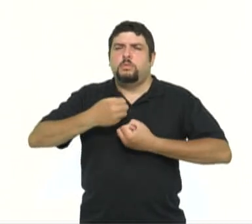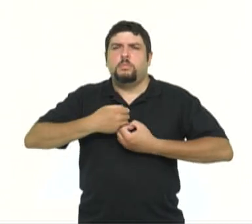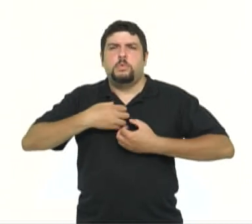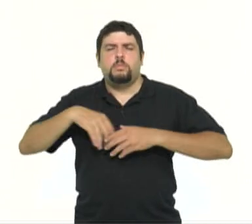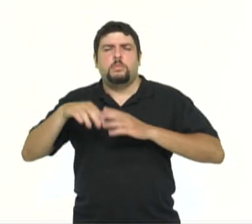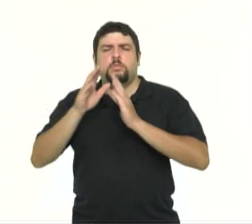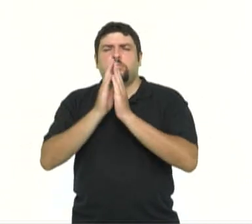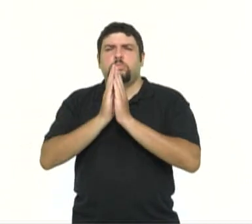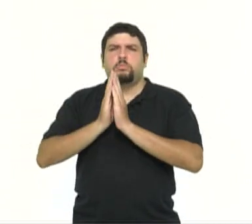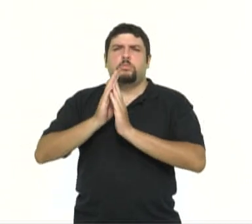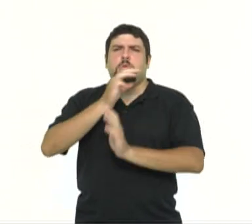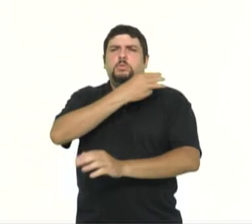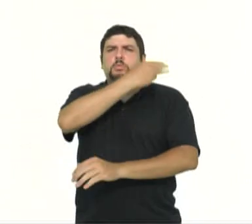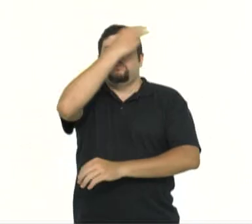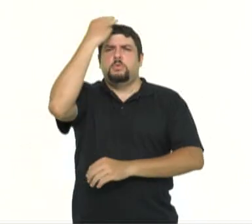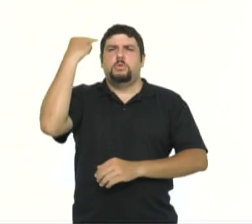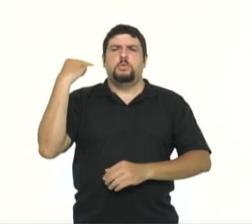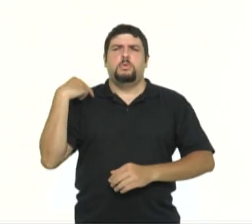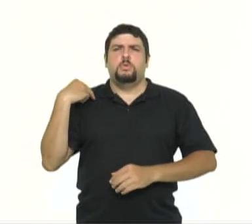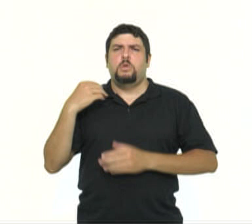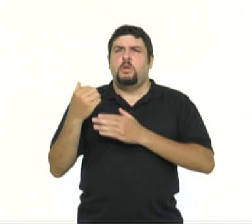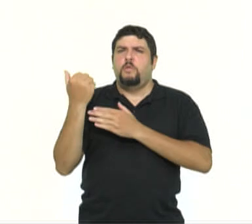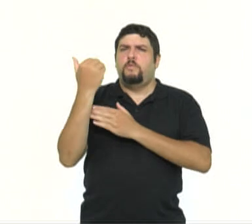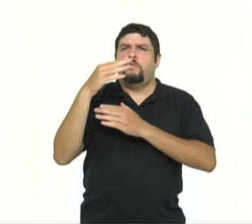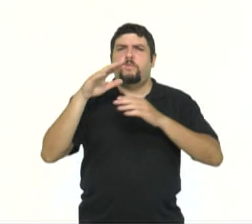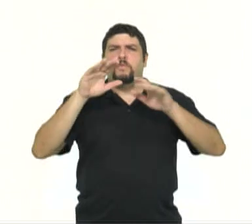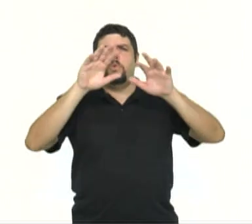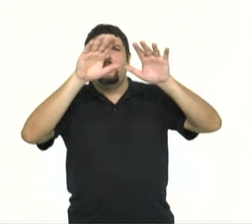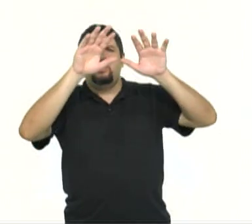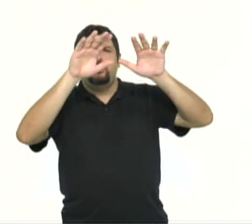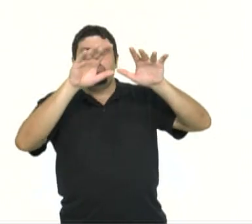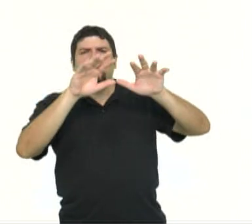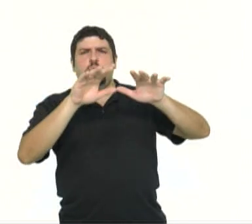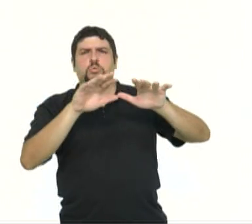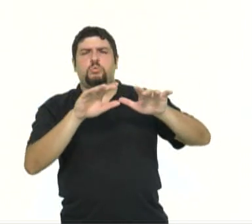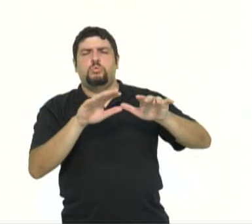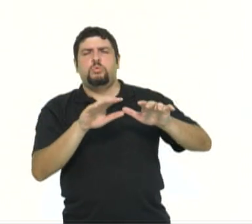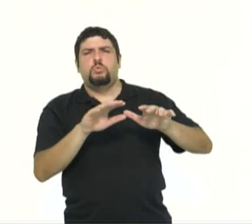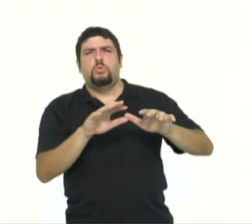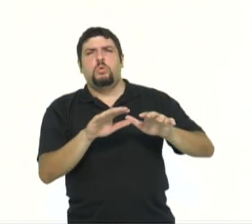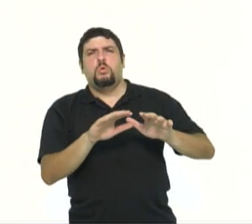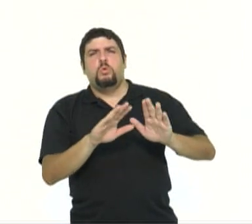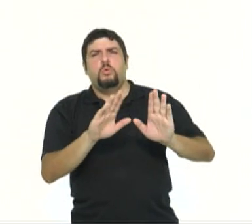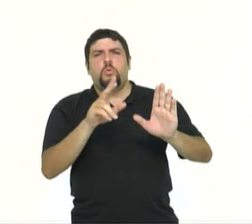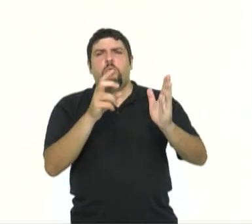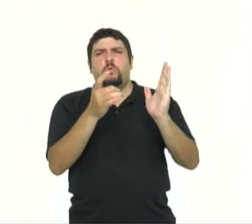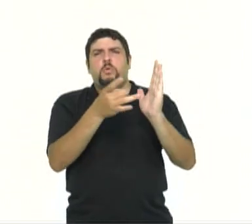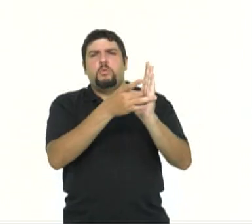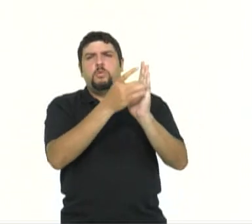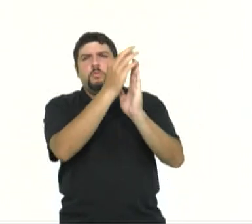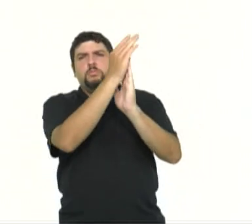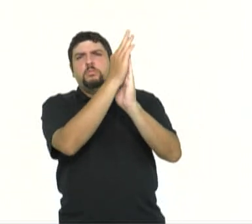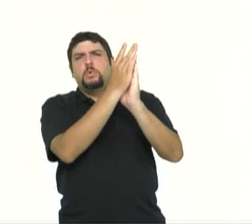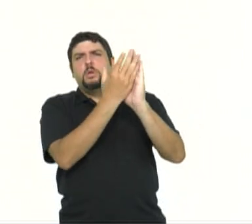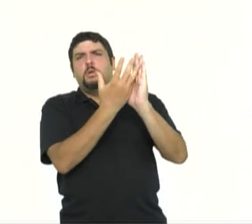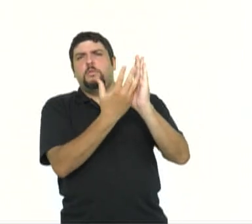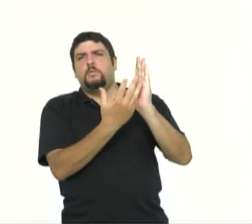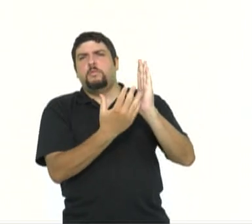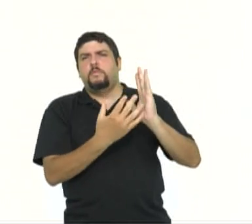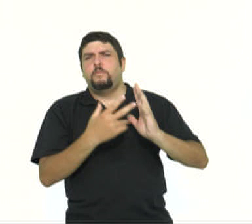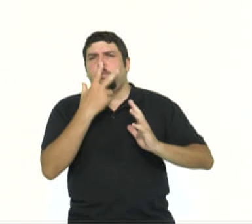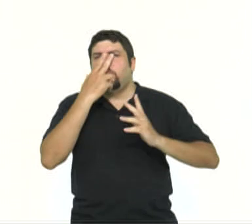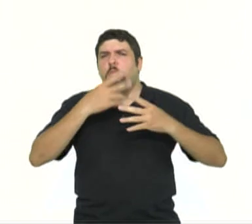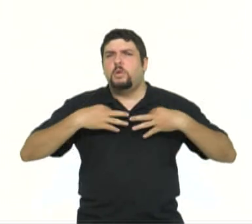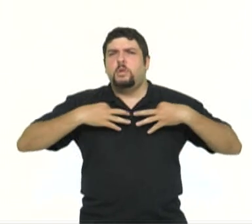fora, a chuva, brancas mãos esguias, faz na vidraça rendas de Veneza. O